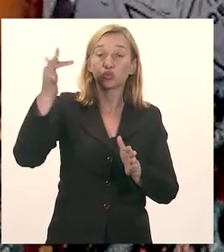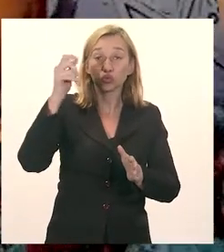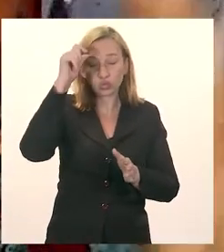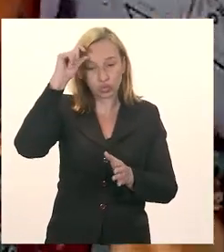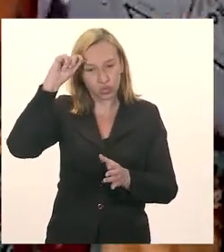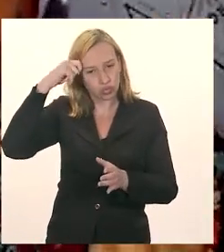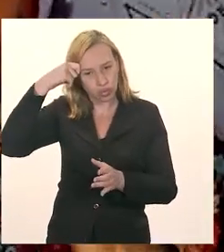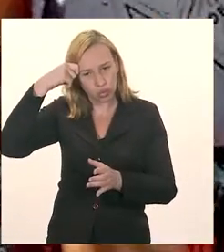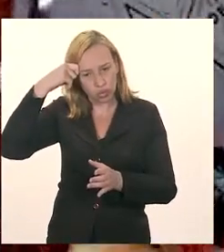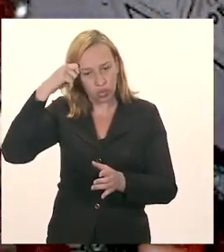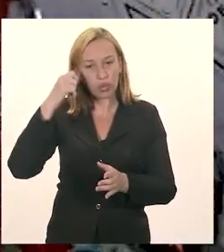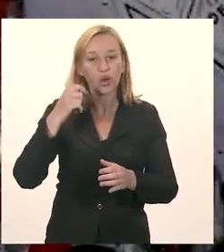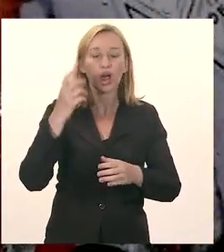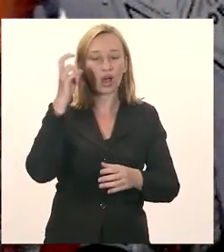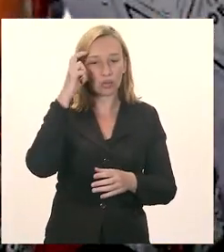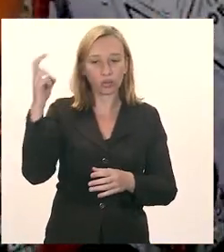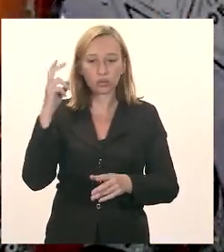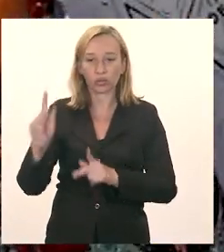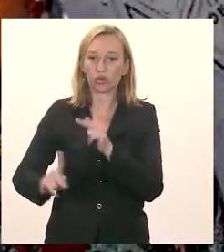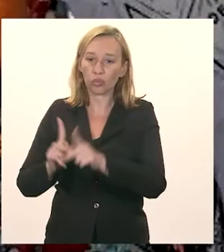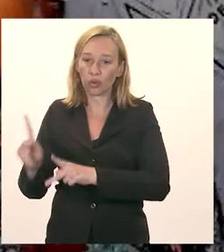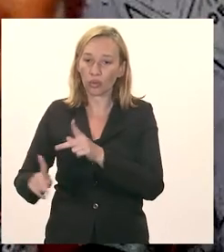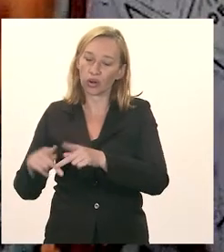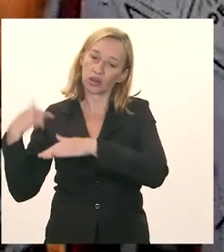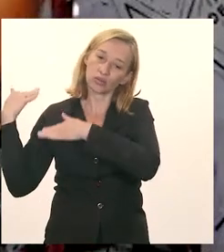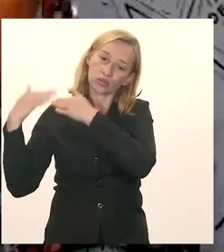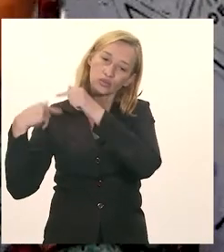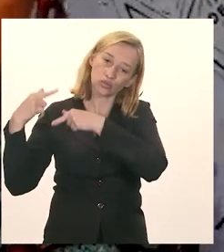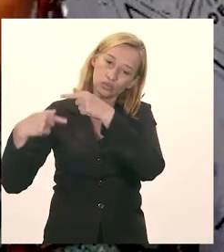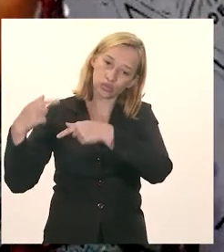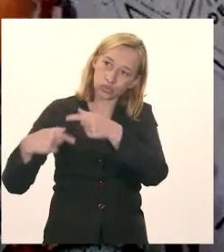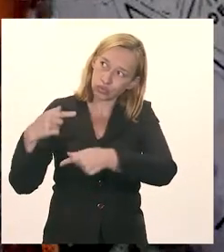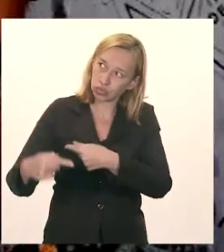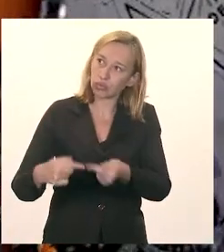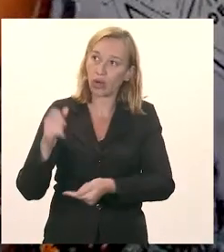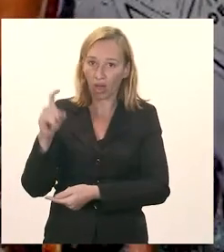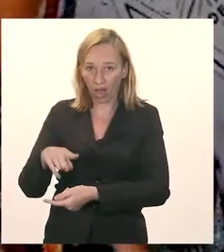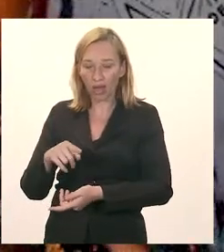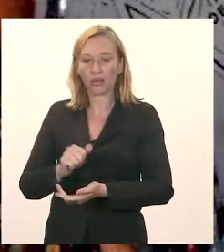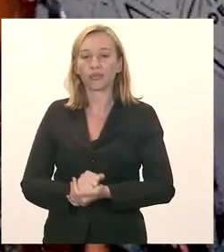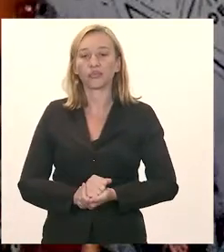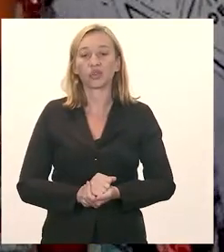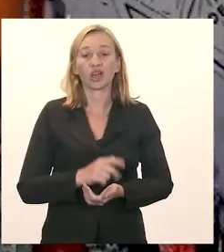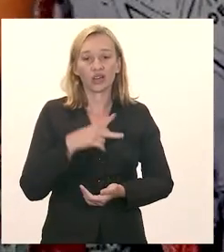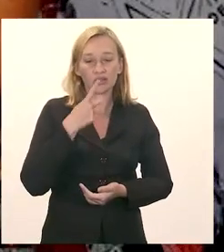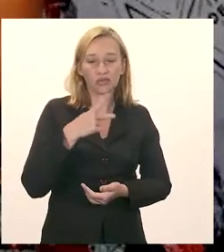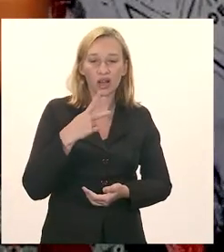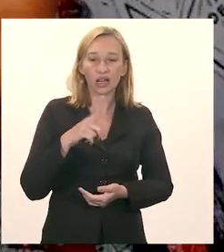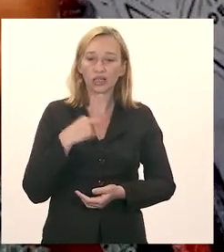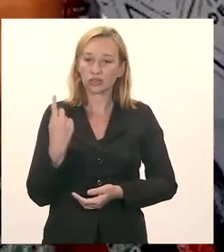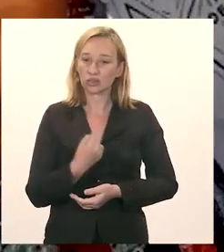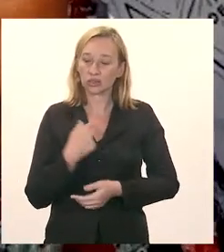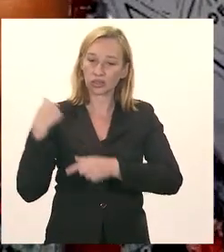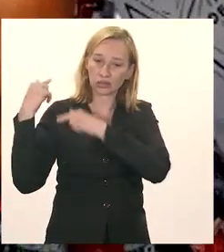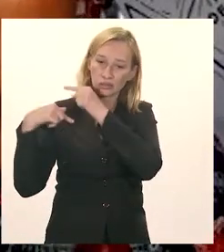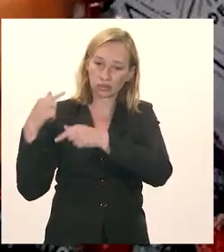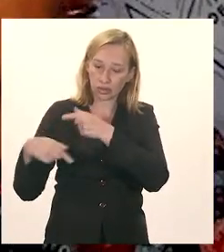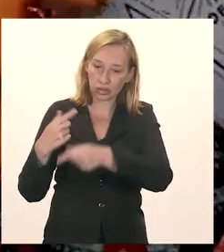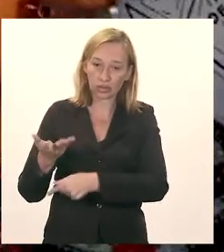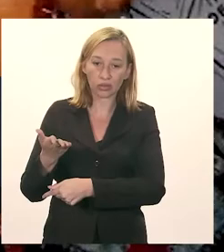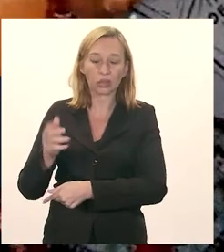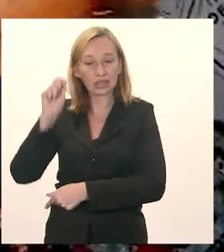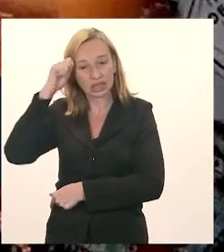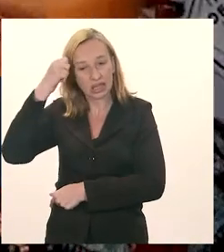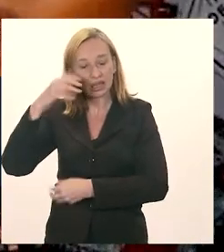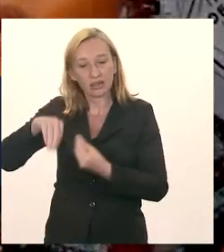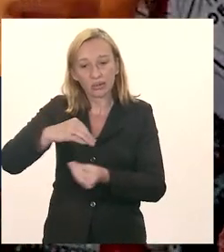negros, então a cultura popular é totalmente ancestral, fala das nossas raízes negras,